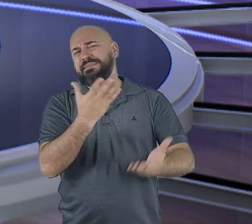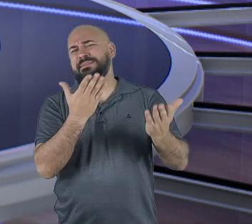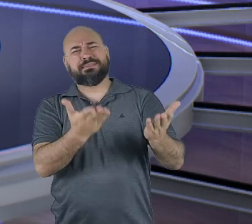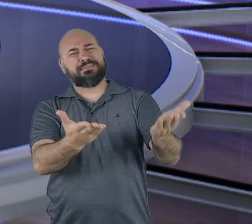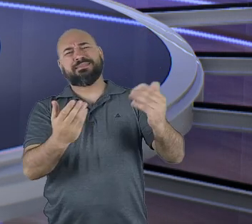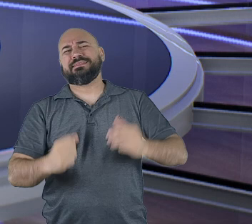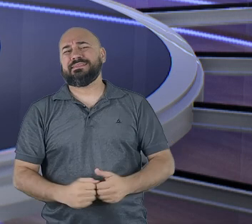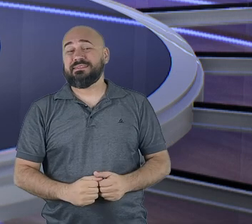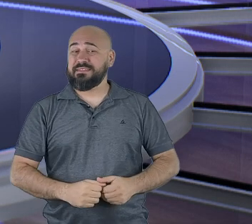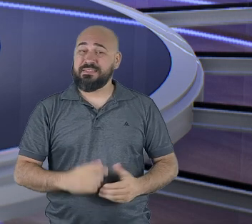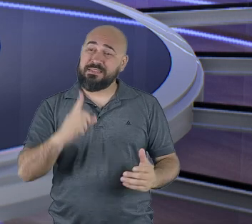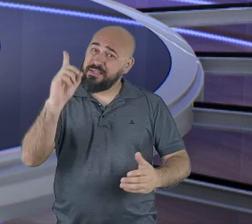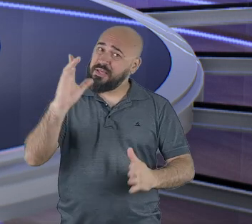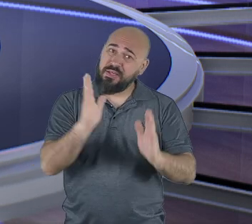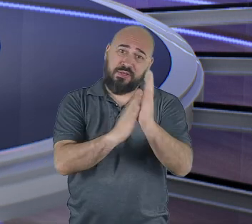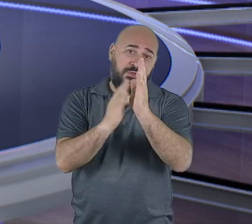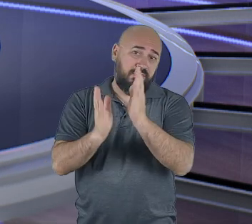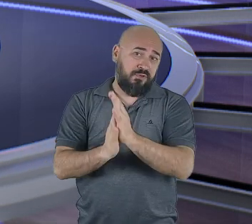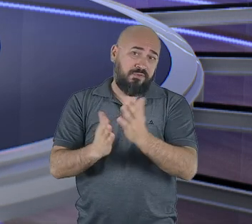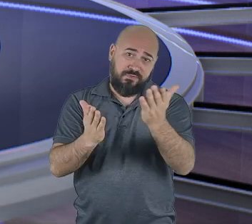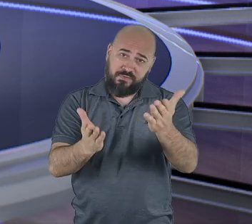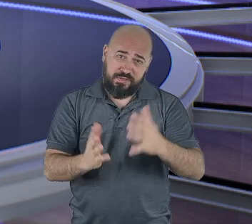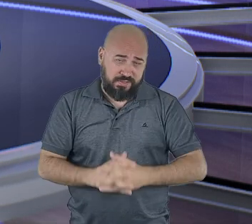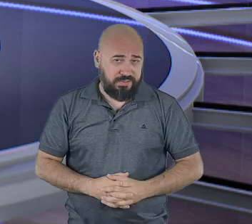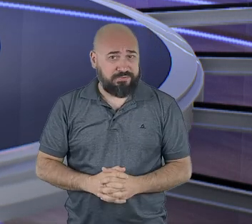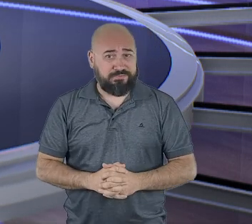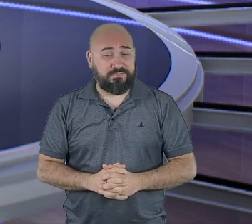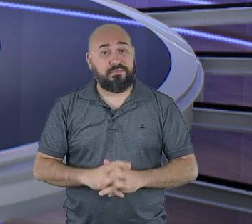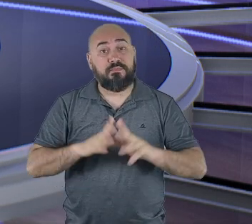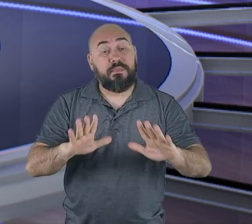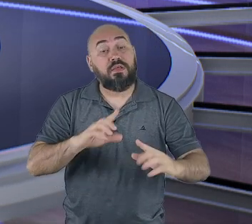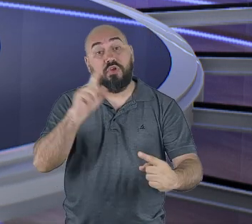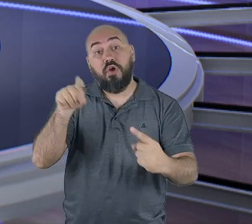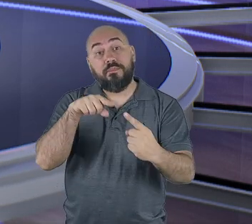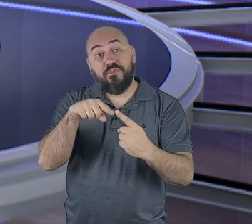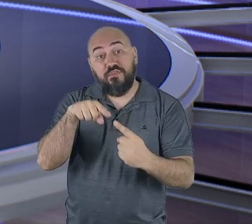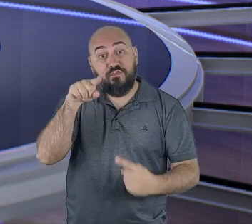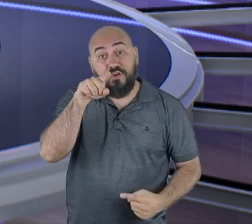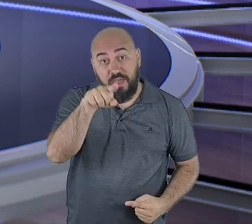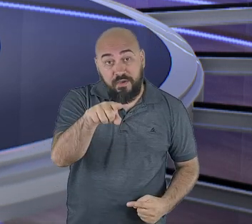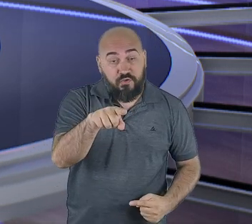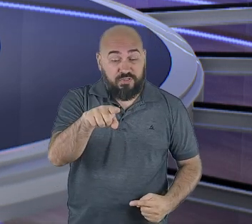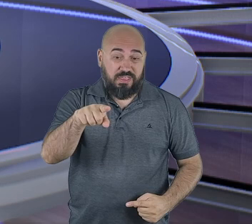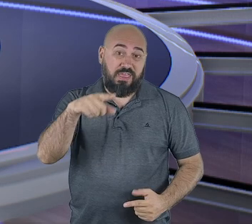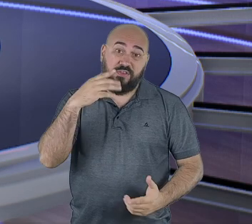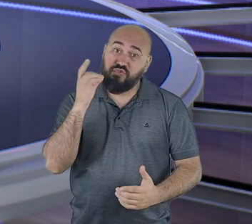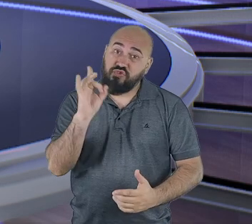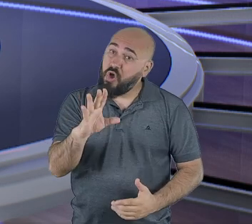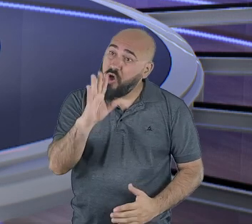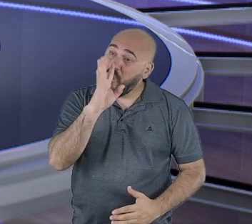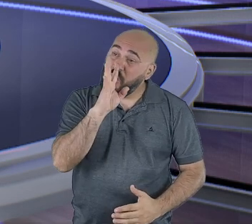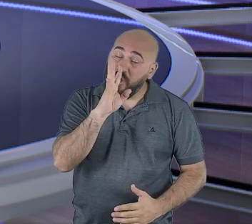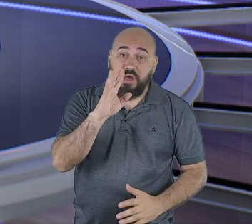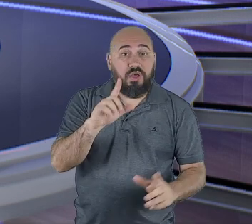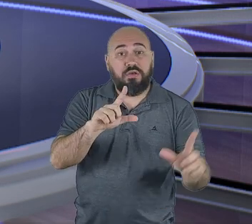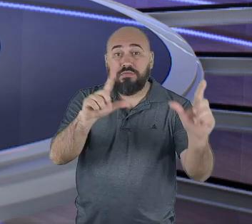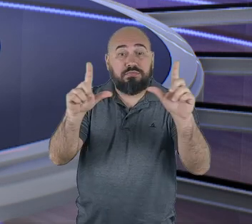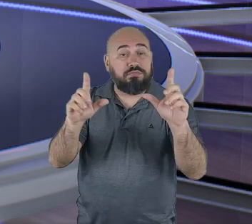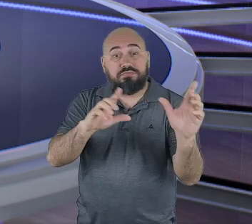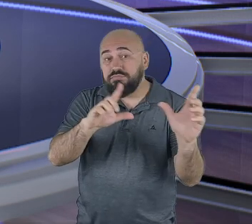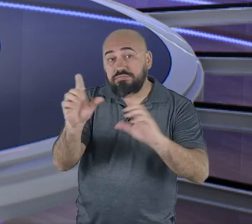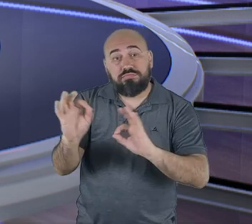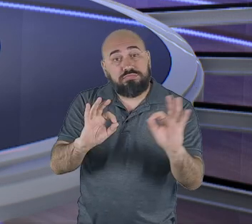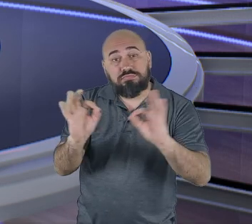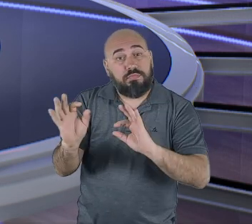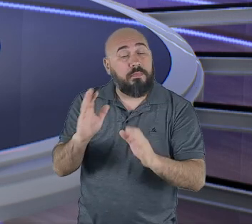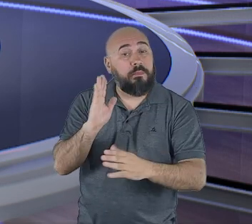Deus seja louvado por isso. Mas você sabe que o meu objetivo aqui não é que você fique apenas com o programa como seu estudo bíblico, mas eu gostaria